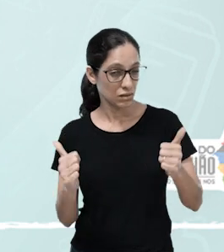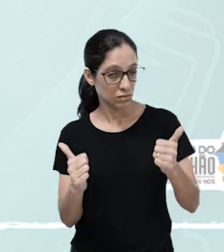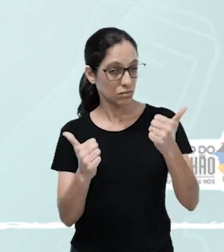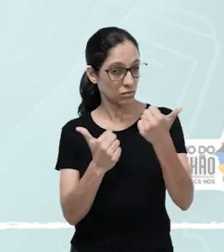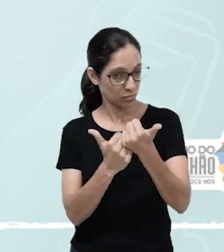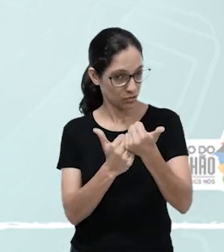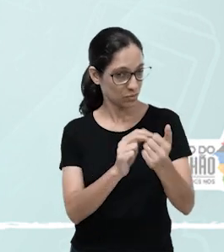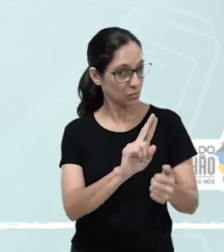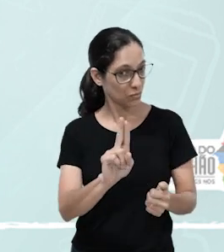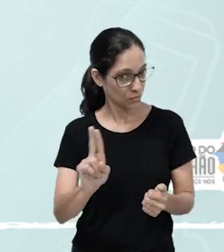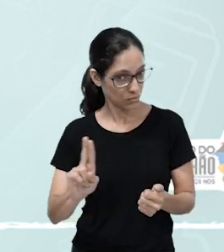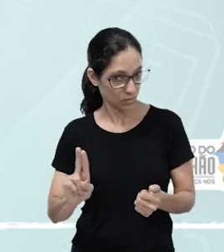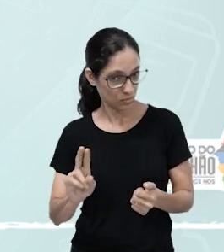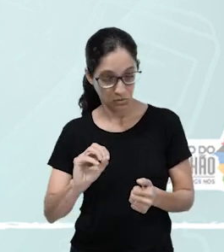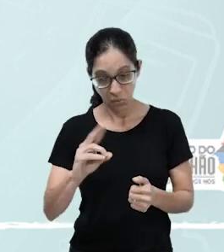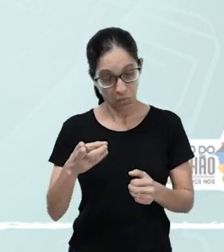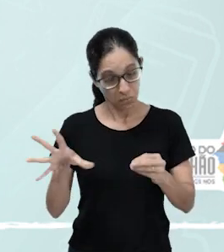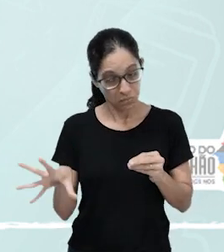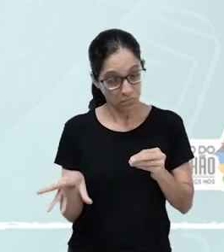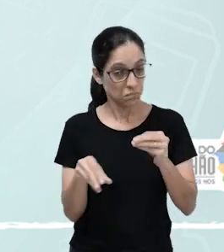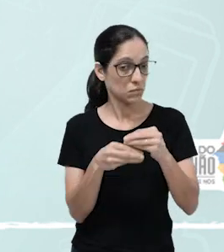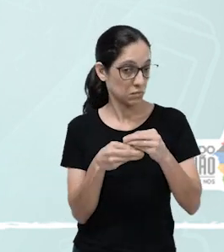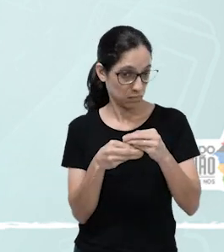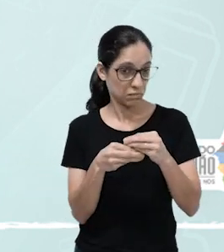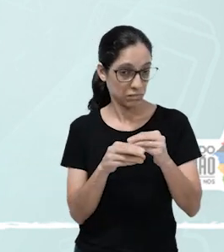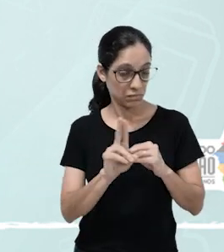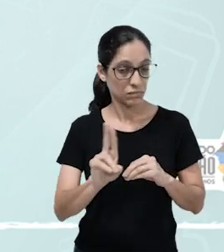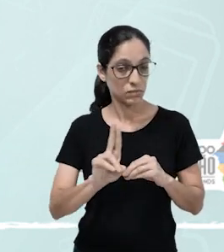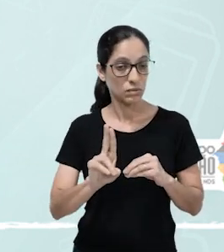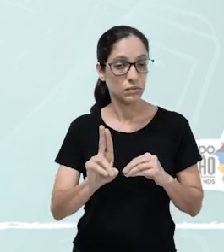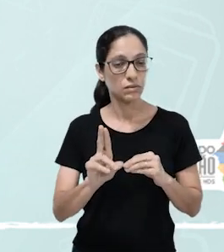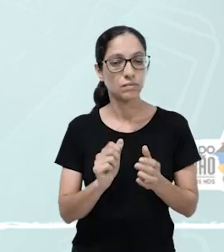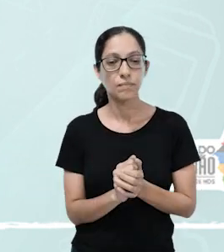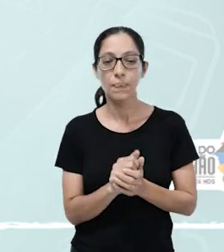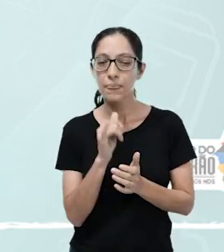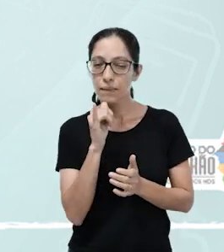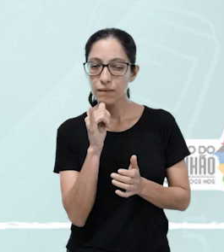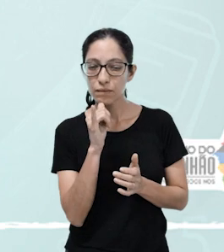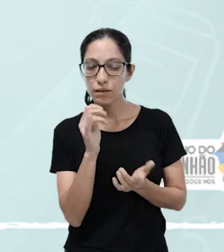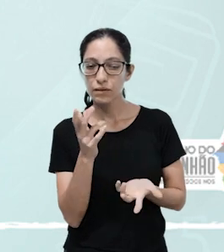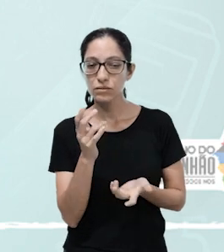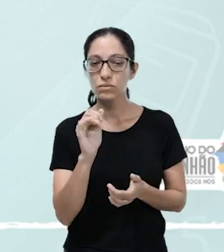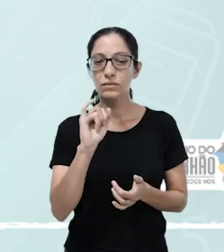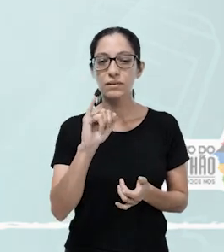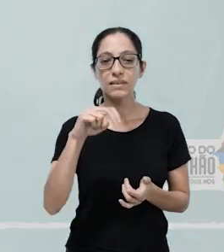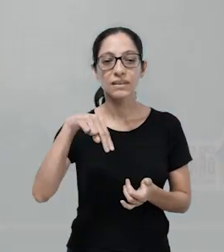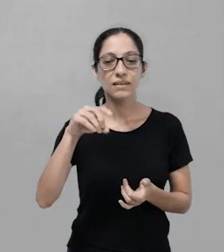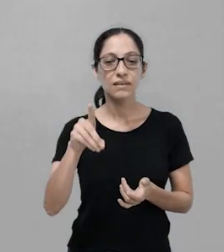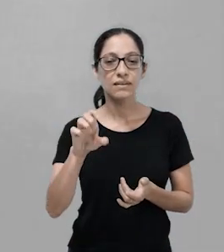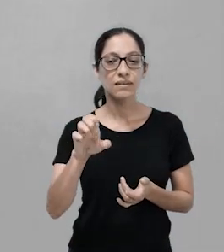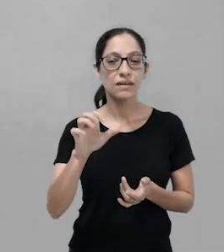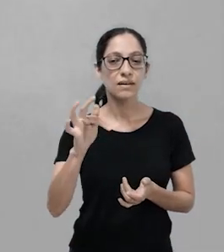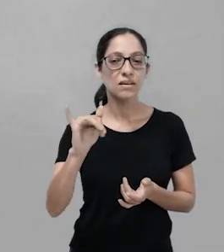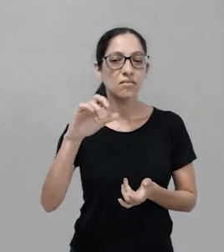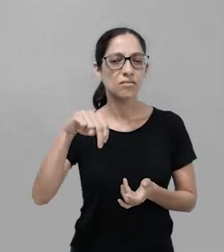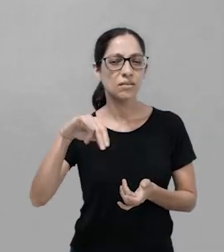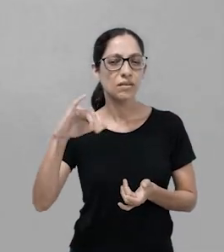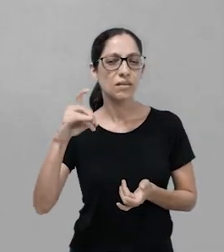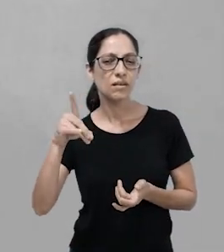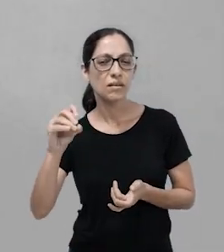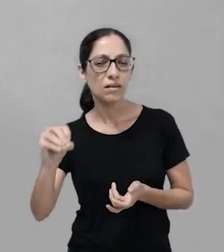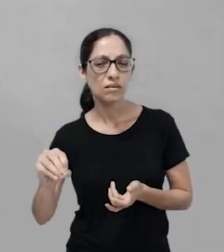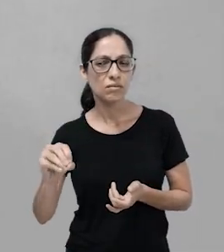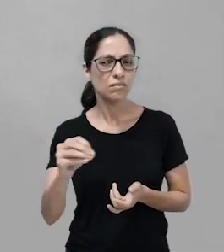substituem os nomes ou complementam os nomes. O caso de indefinido é tudo aquilo que não é